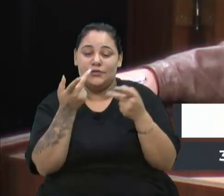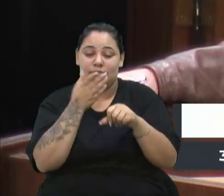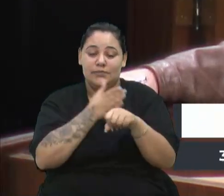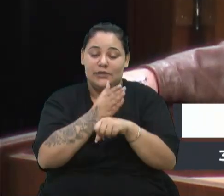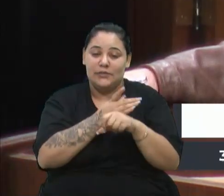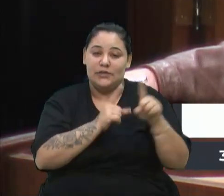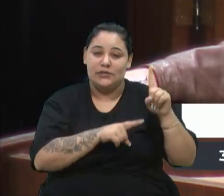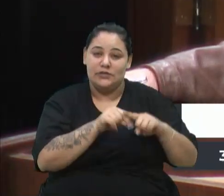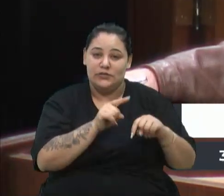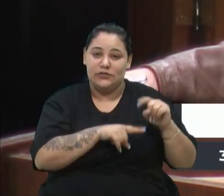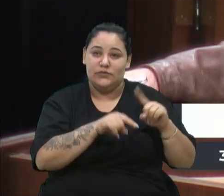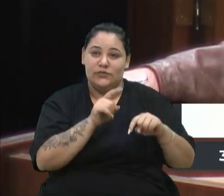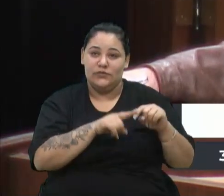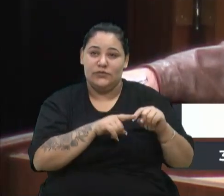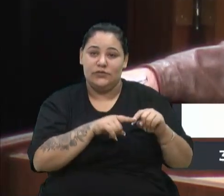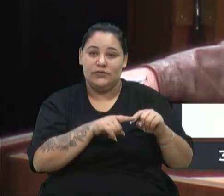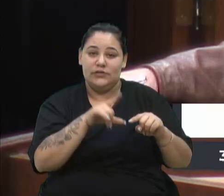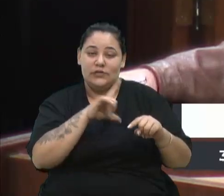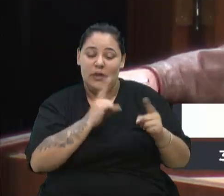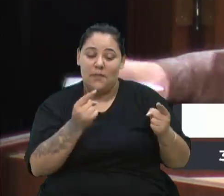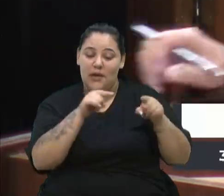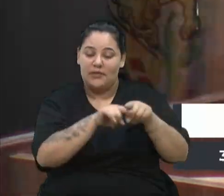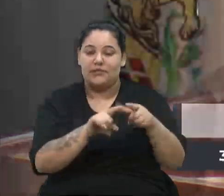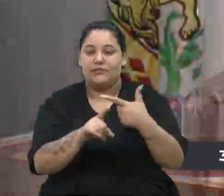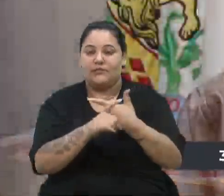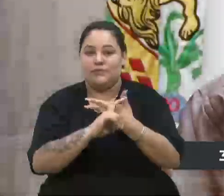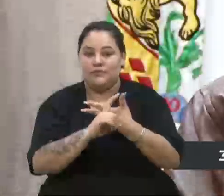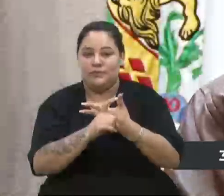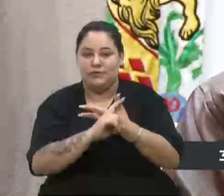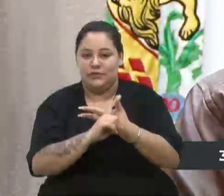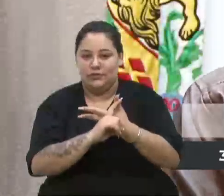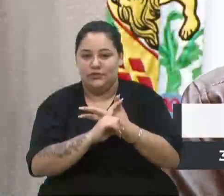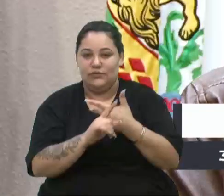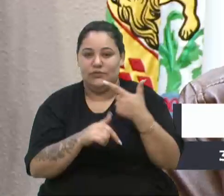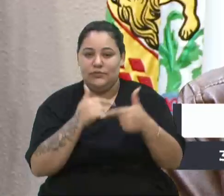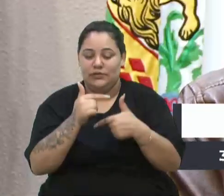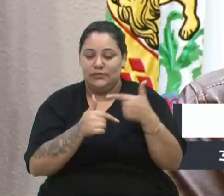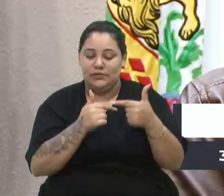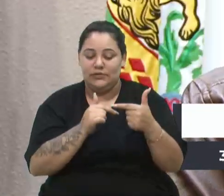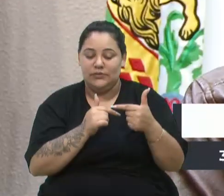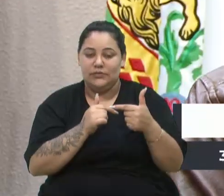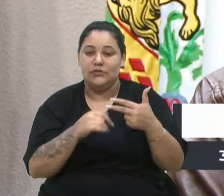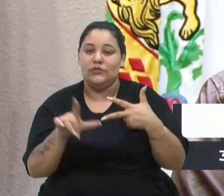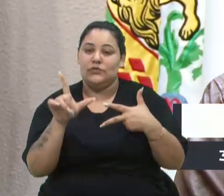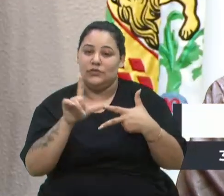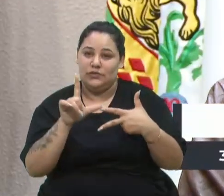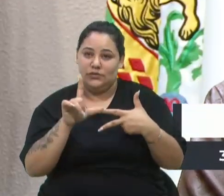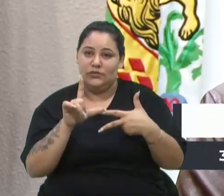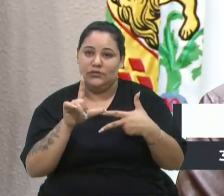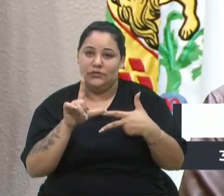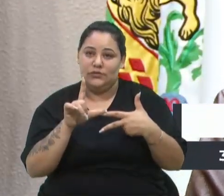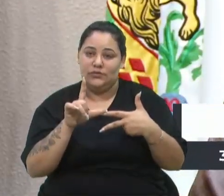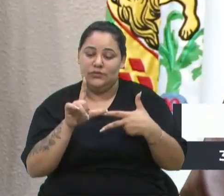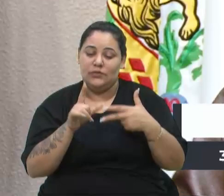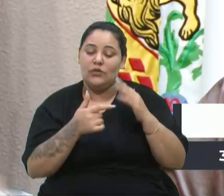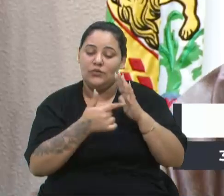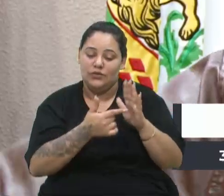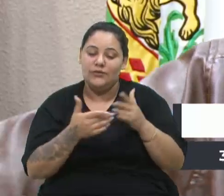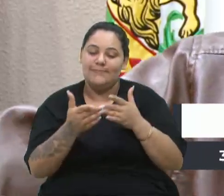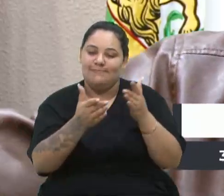das atividades de ser parceiro do Executivo, trabalhando no Legislativo, apontando caminhos.